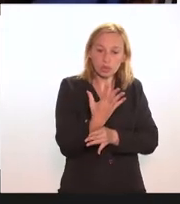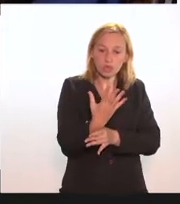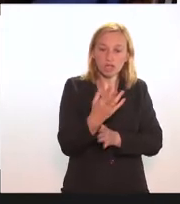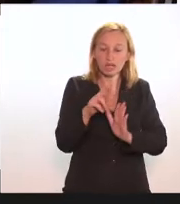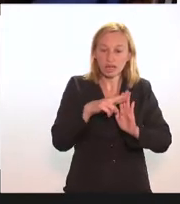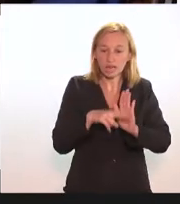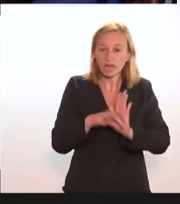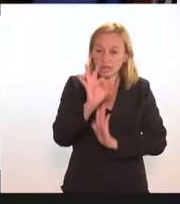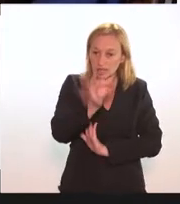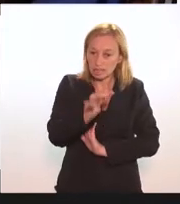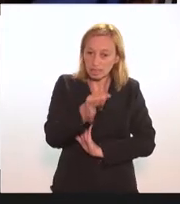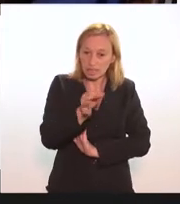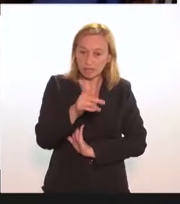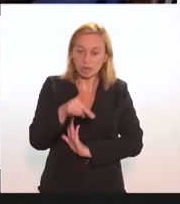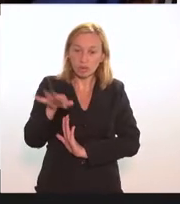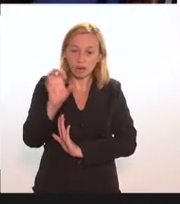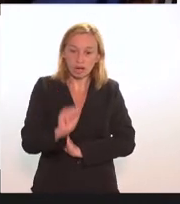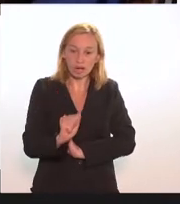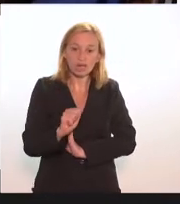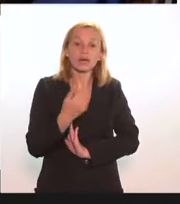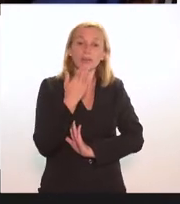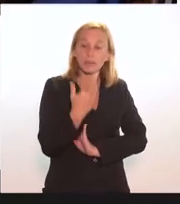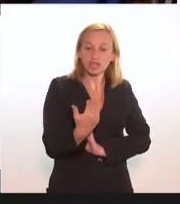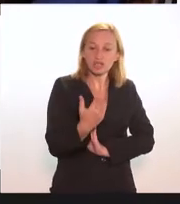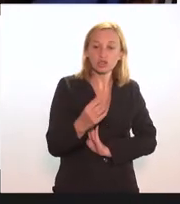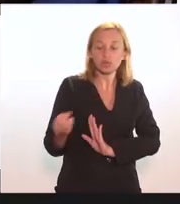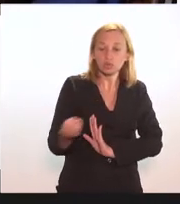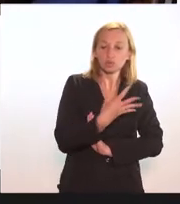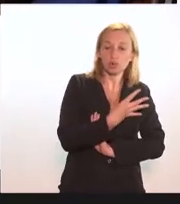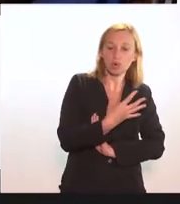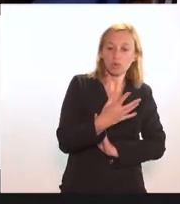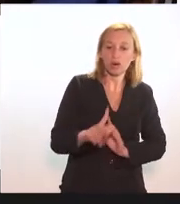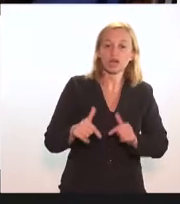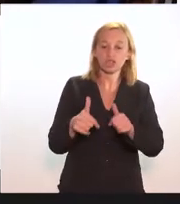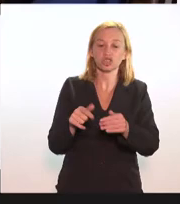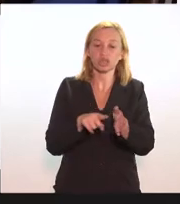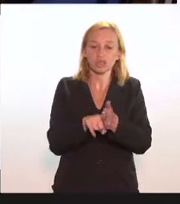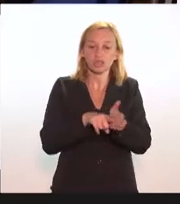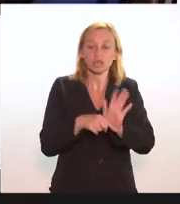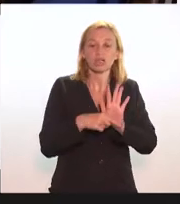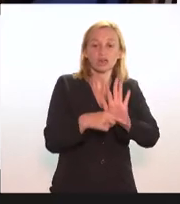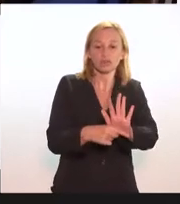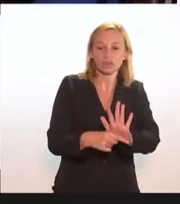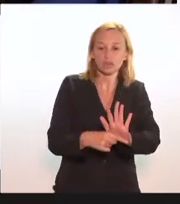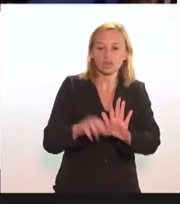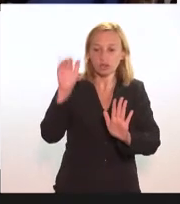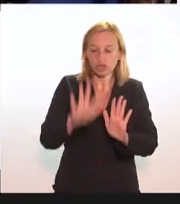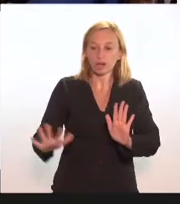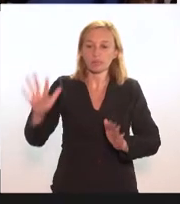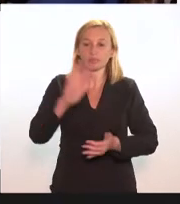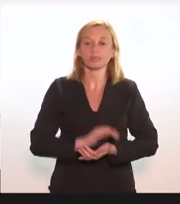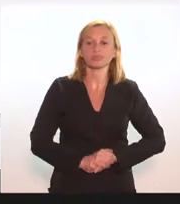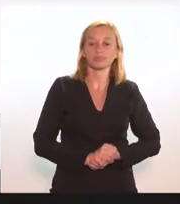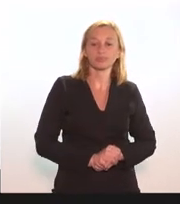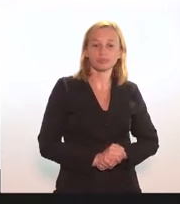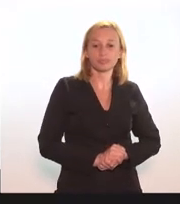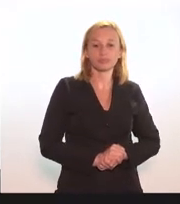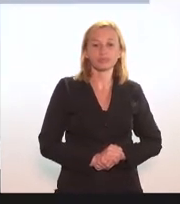exigidas pelo plano para, então, pedir essa nova adesão ao regime de recuperação fiscal de forma geral.